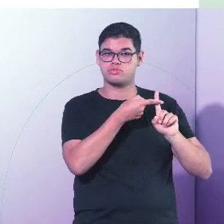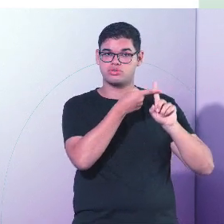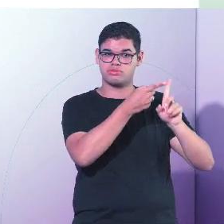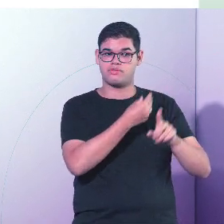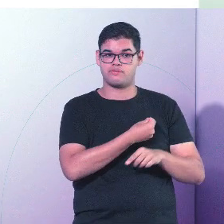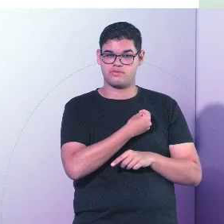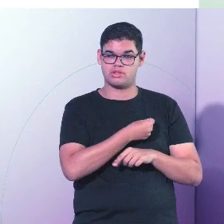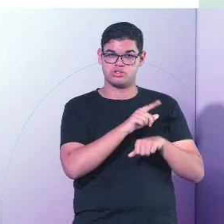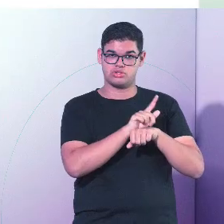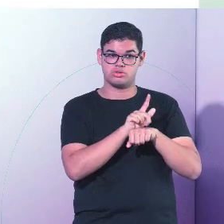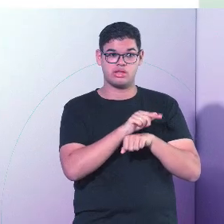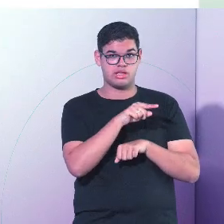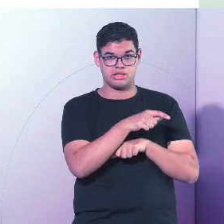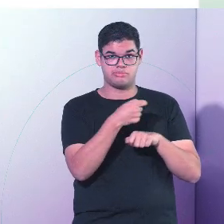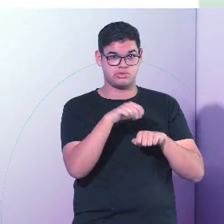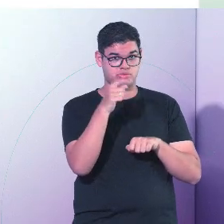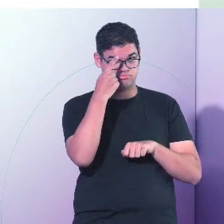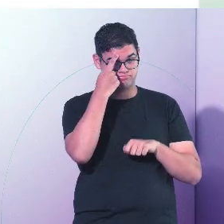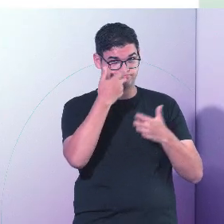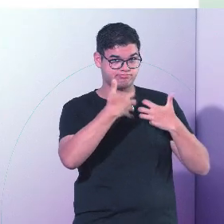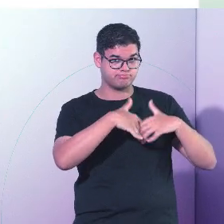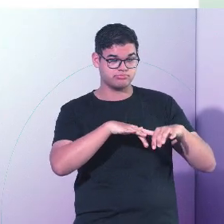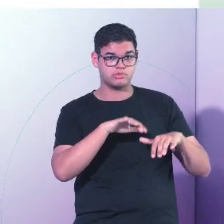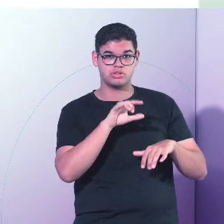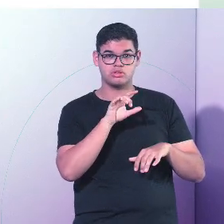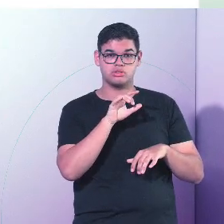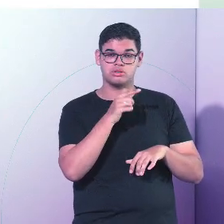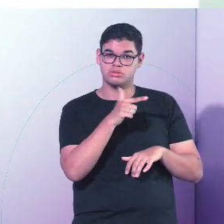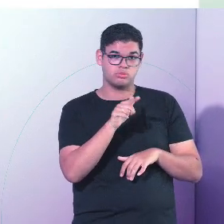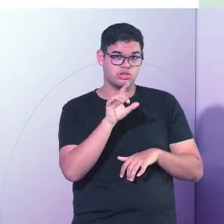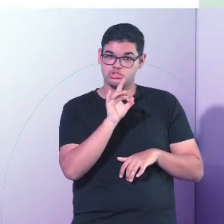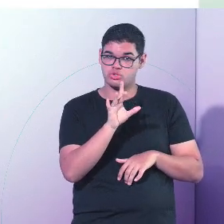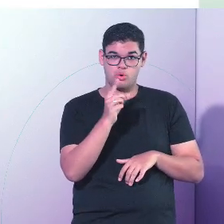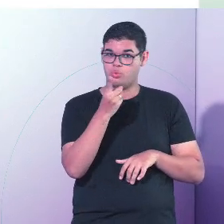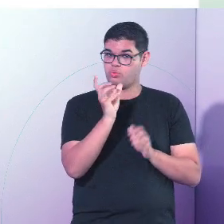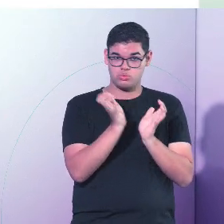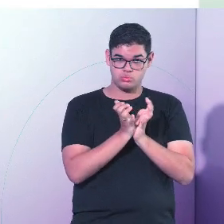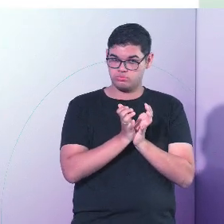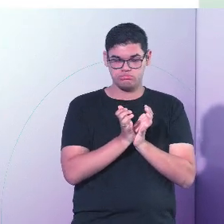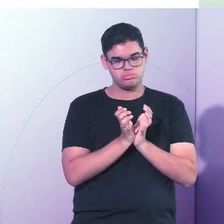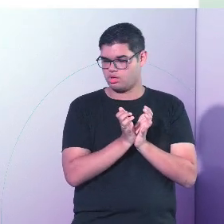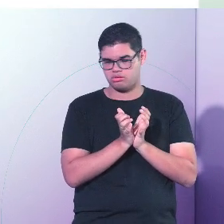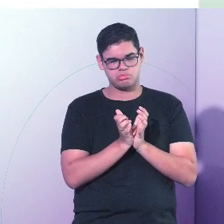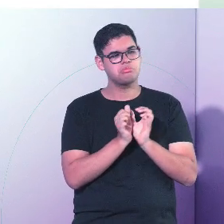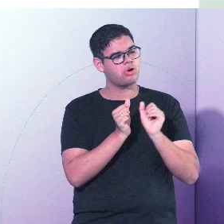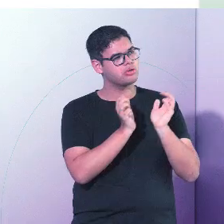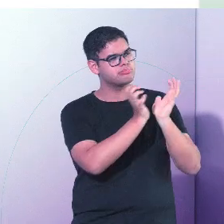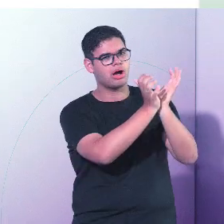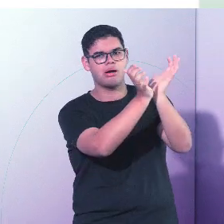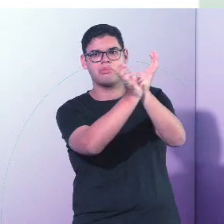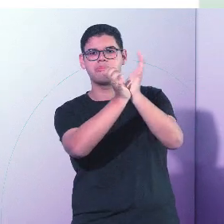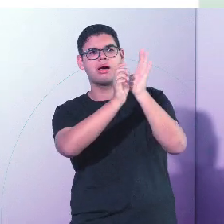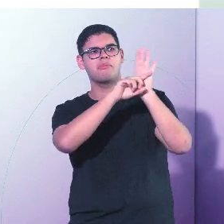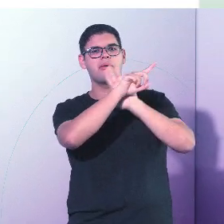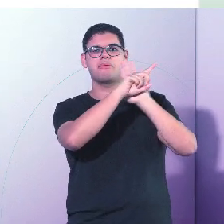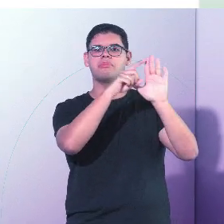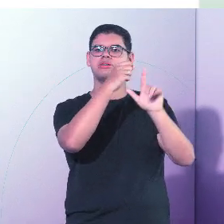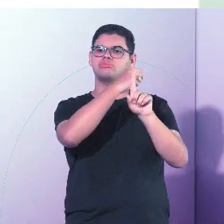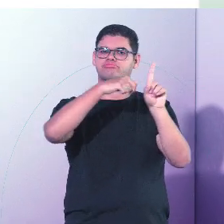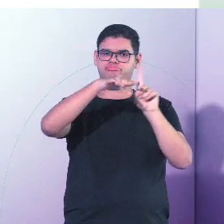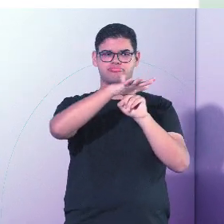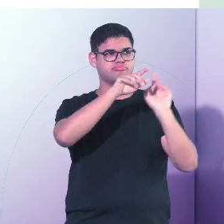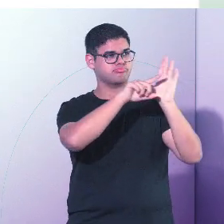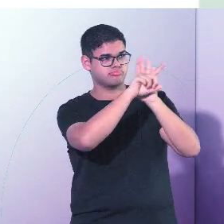tem que pensar realmente que ele não tem só um grupo de doenças ou só um grupo de doentes. Ele tem uma população inteira, tem